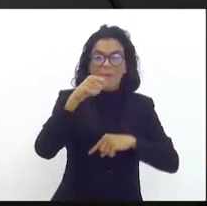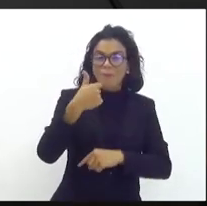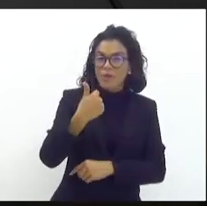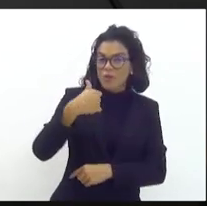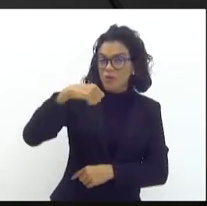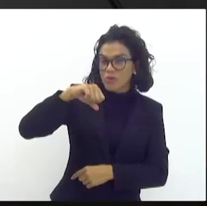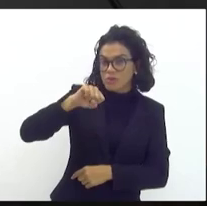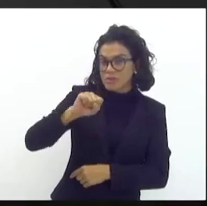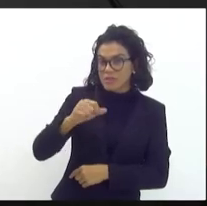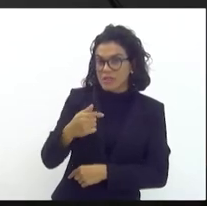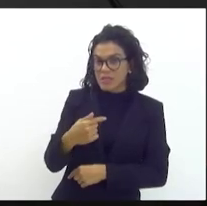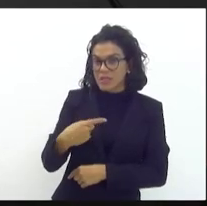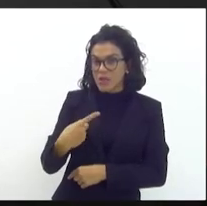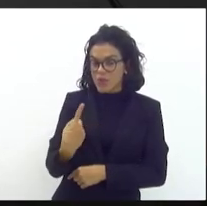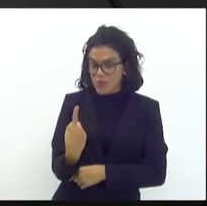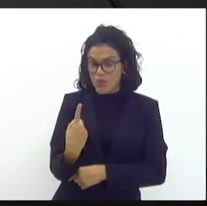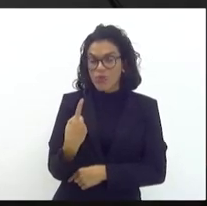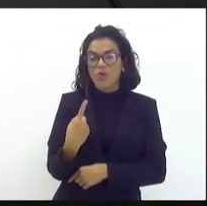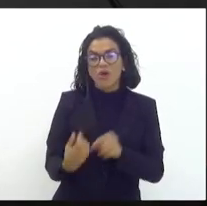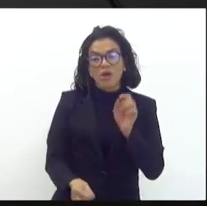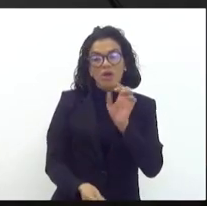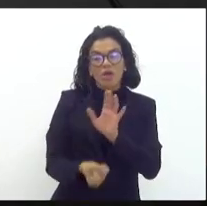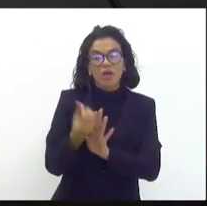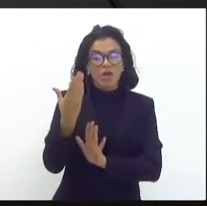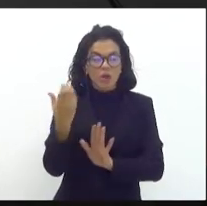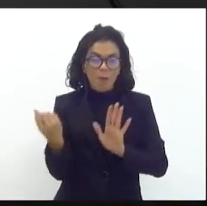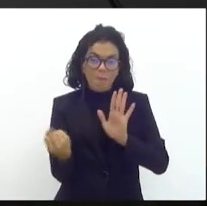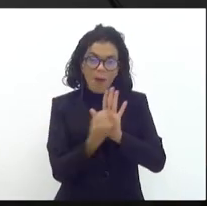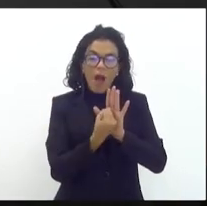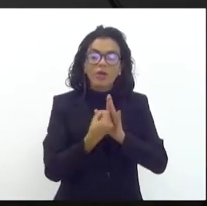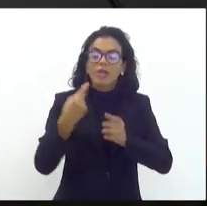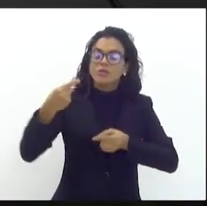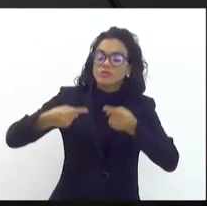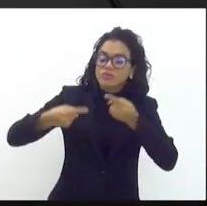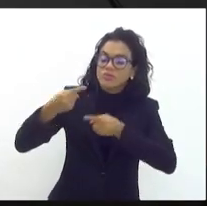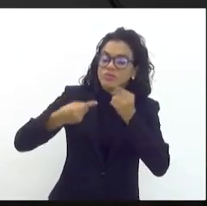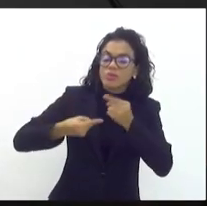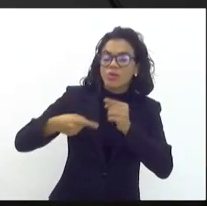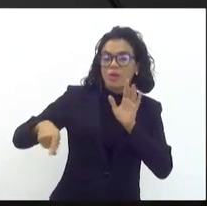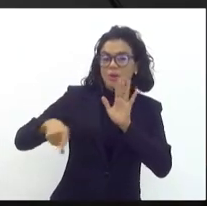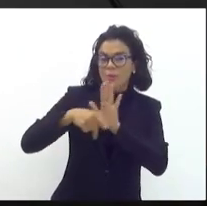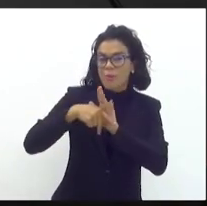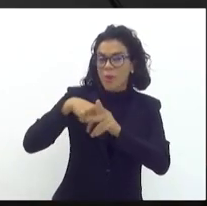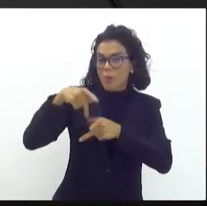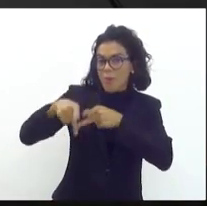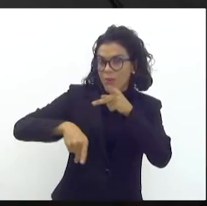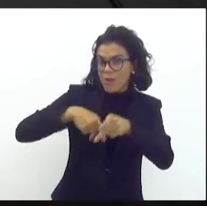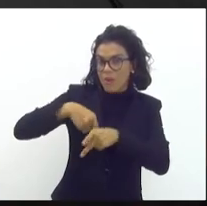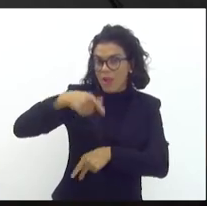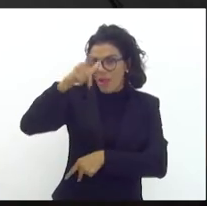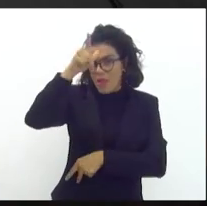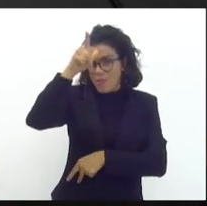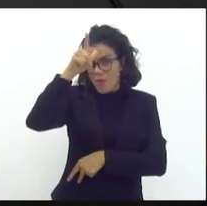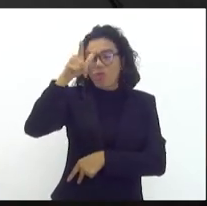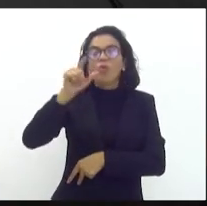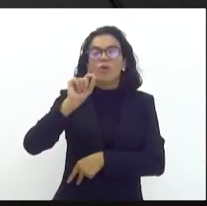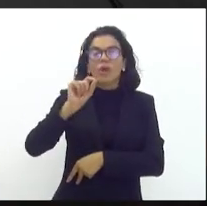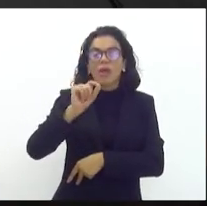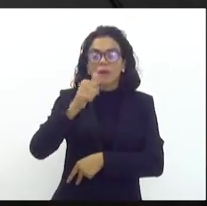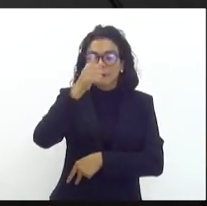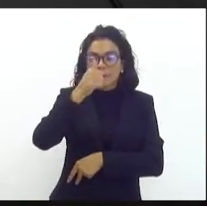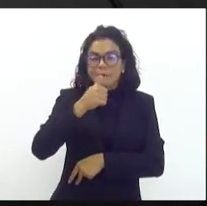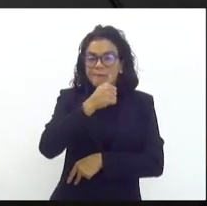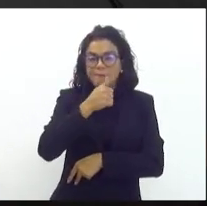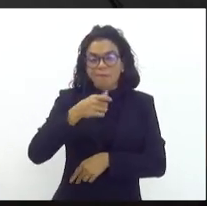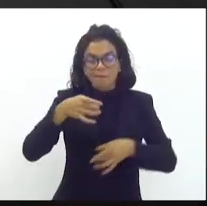criou o Marco né e a discussão que os alemães Fizeram no sentido de abrir mão da sua moeda o